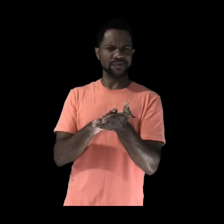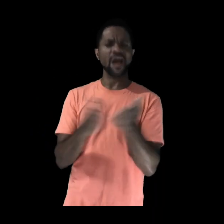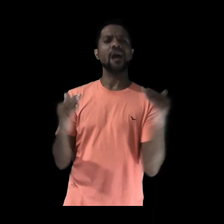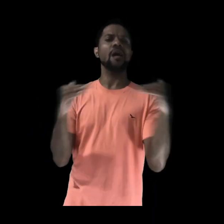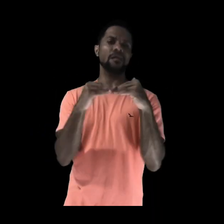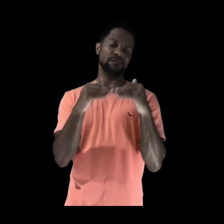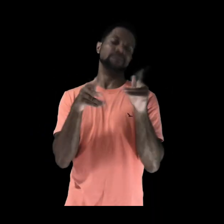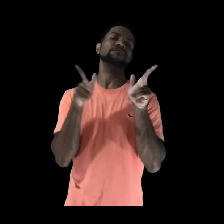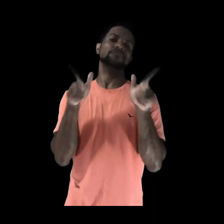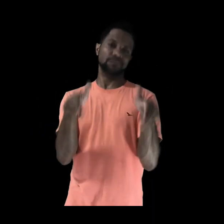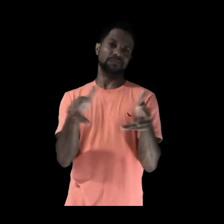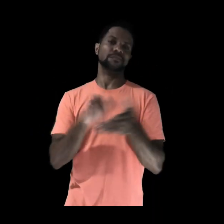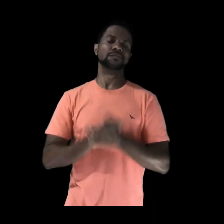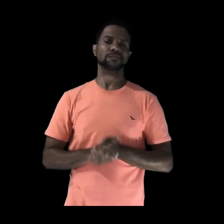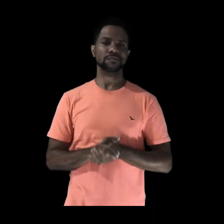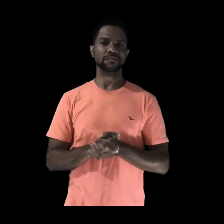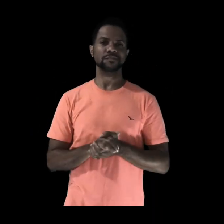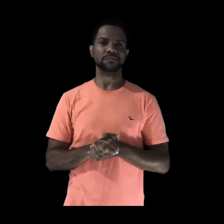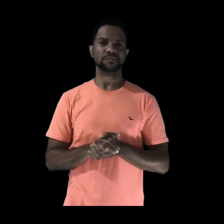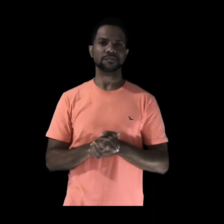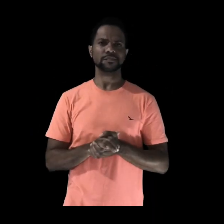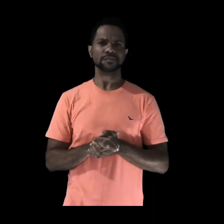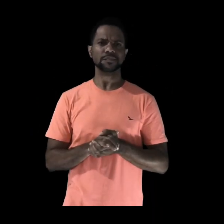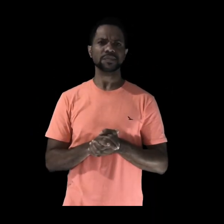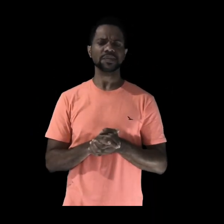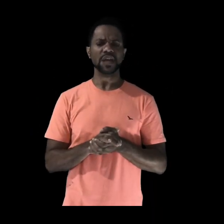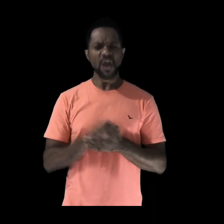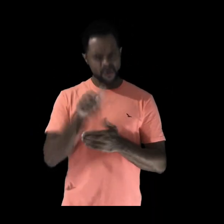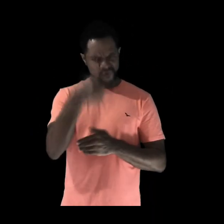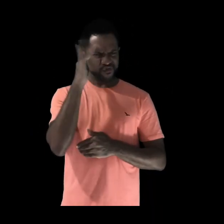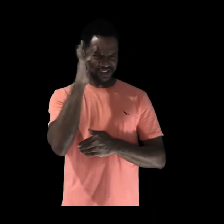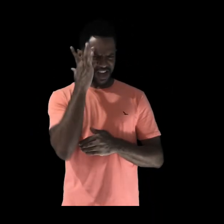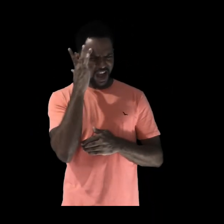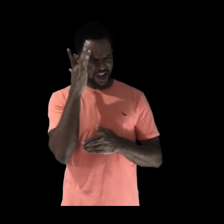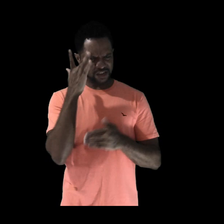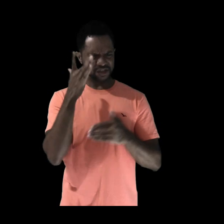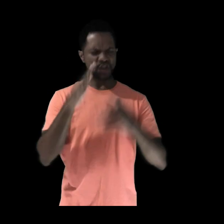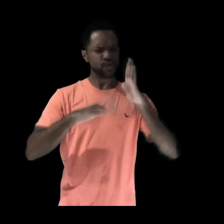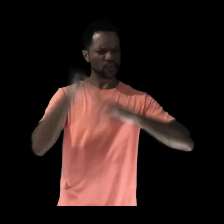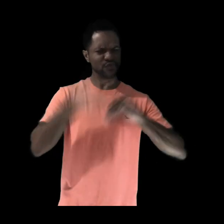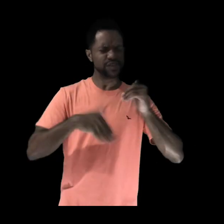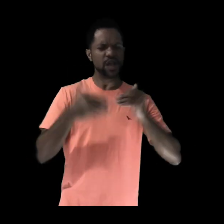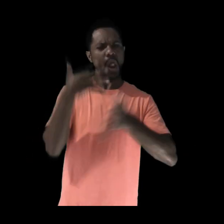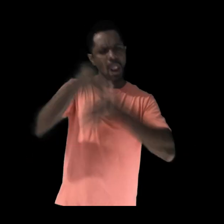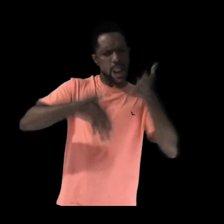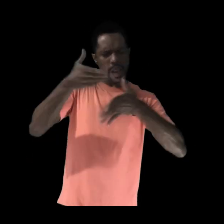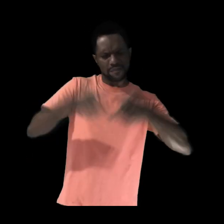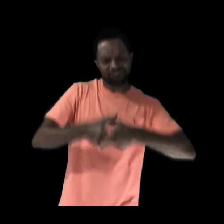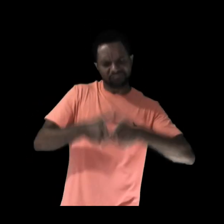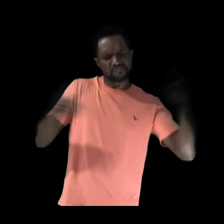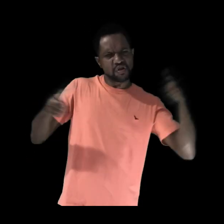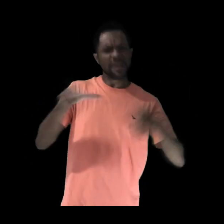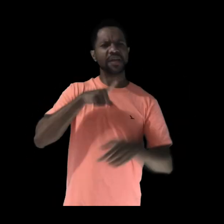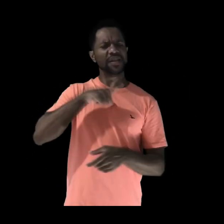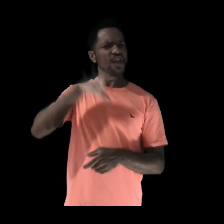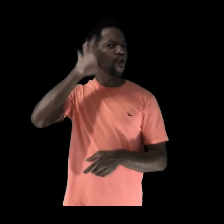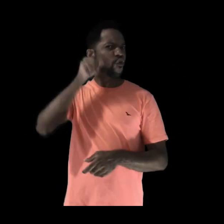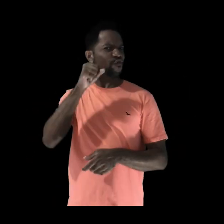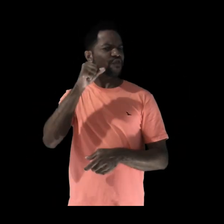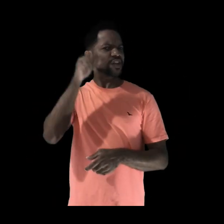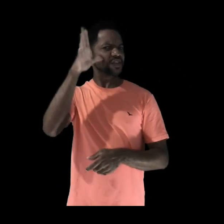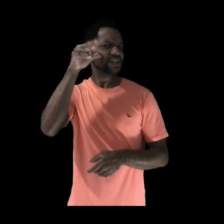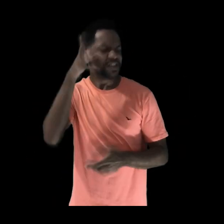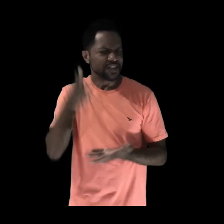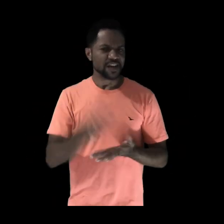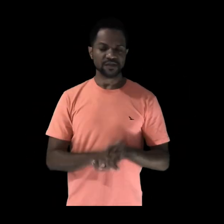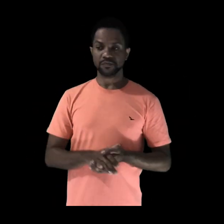caso. E como você vê a função da área da Libras agora? De crescendo, as pessoas interessadas, ouvintes,